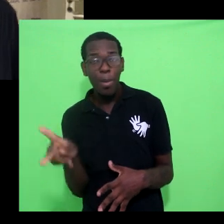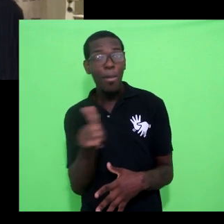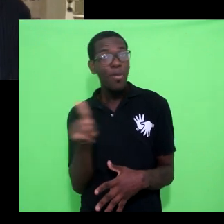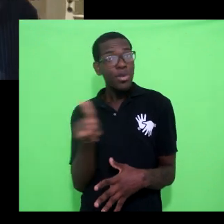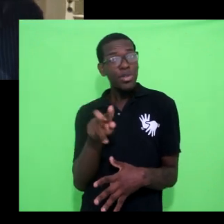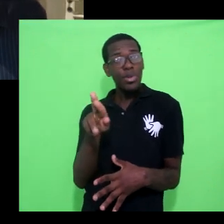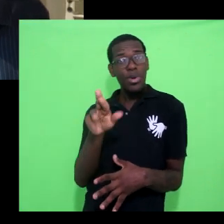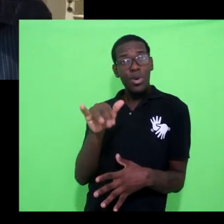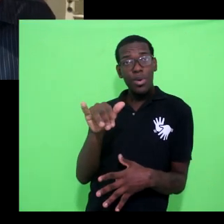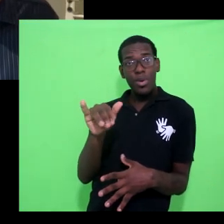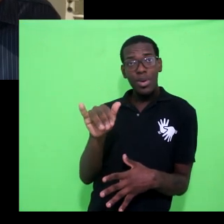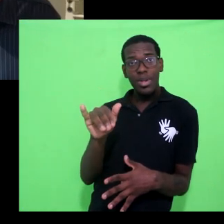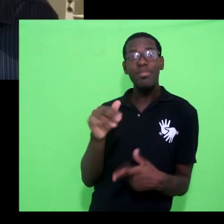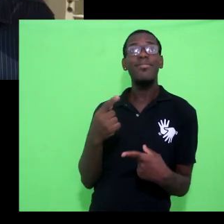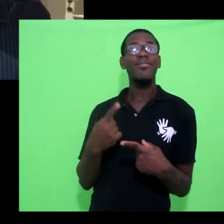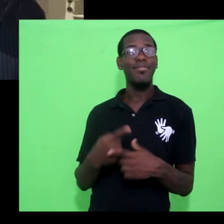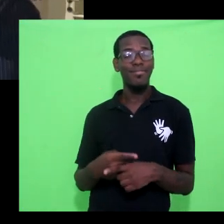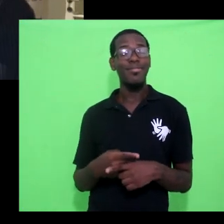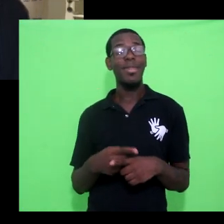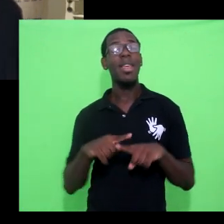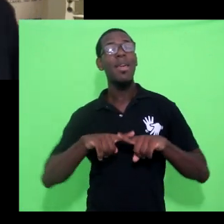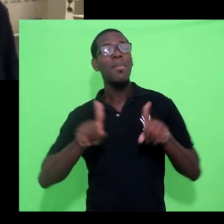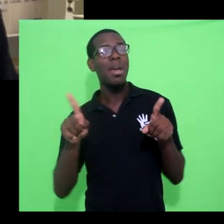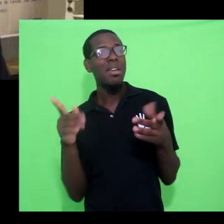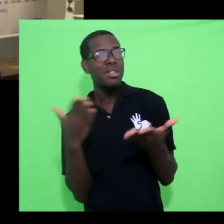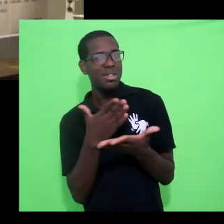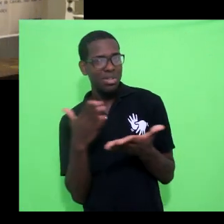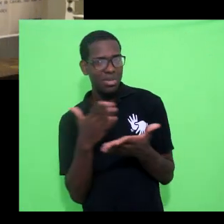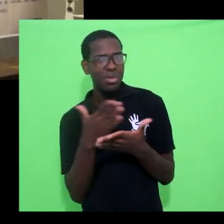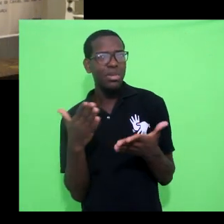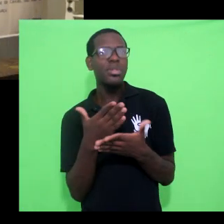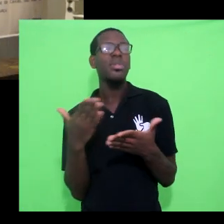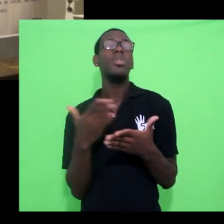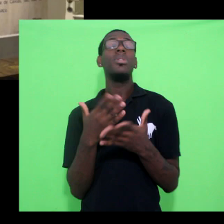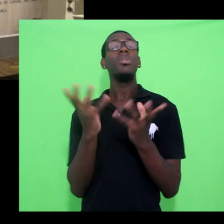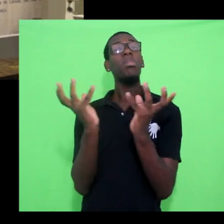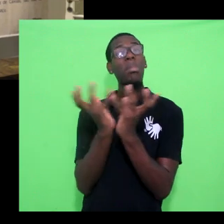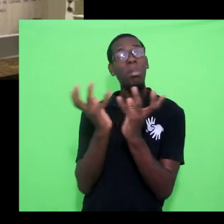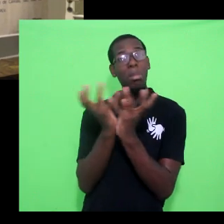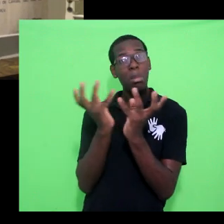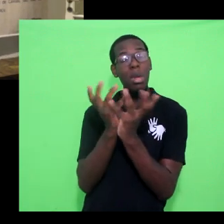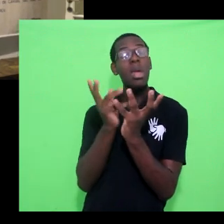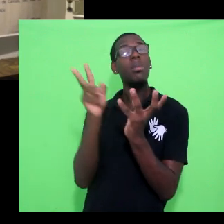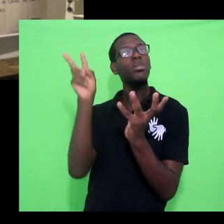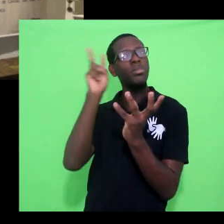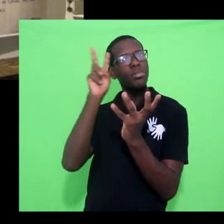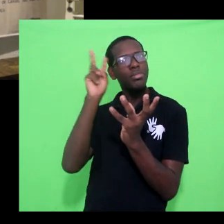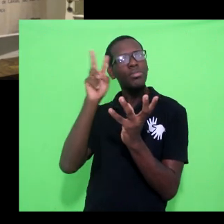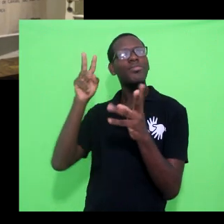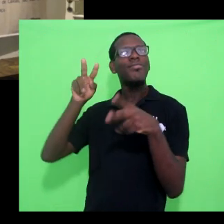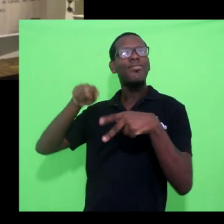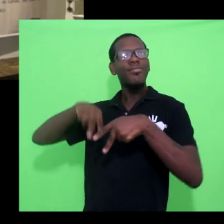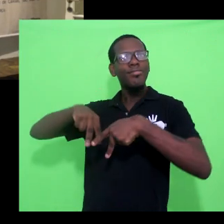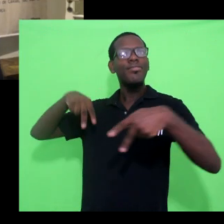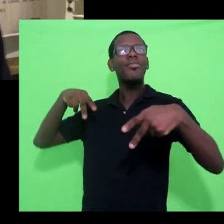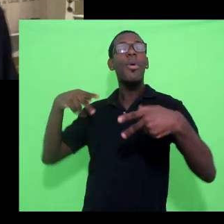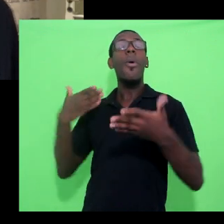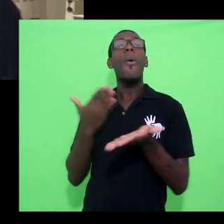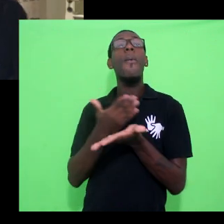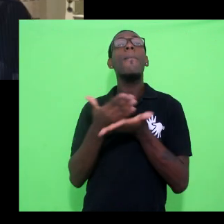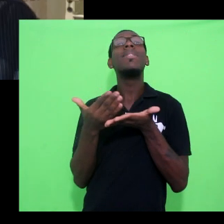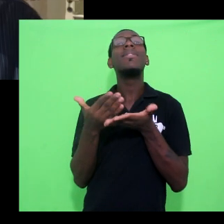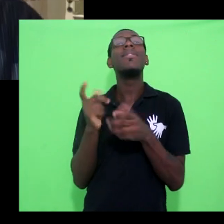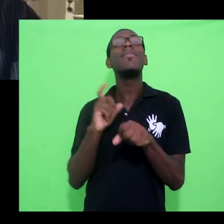Rui e mais alguns membros históricos, né, começaram naquele